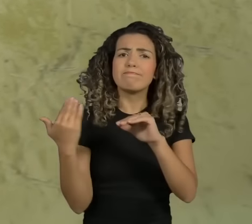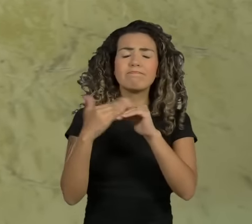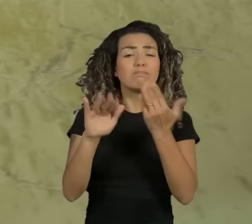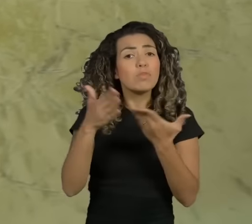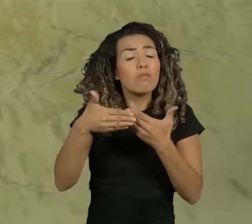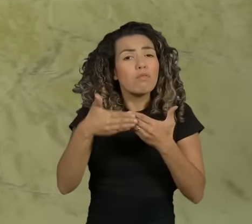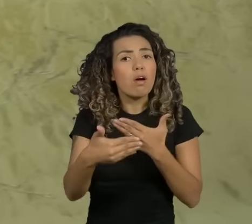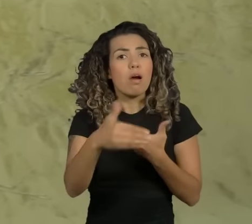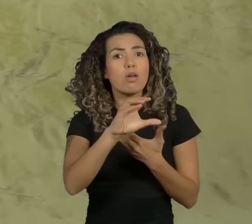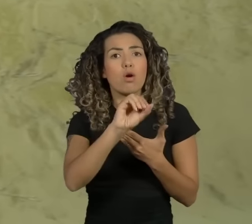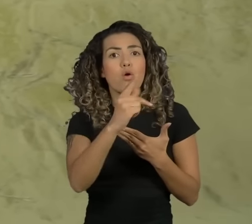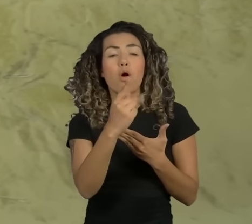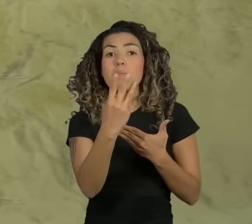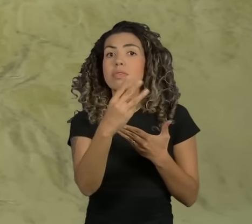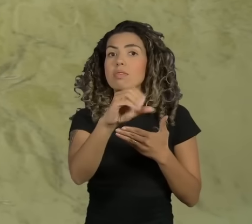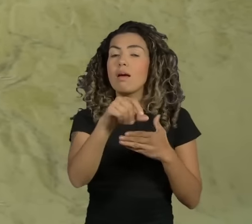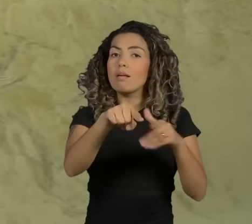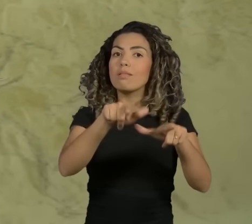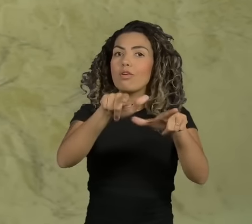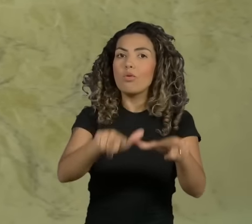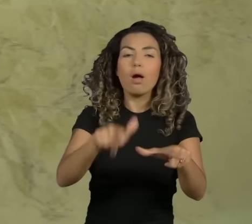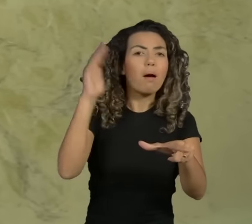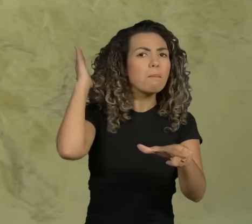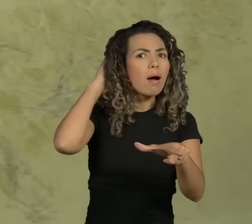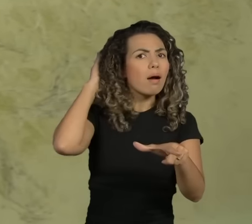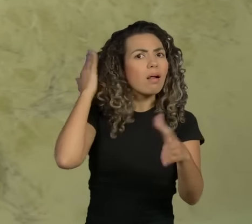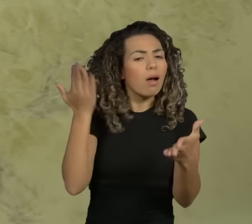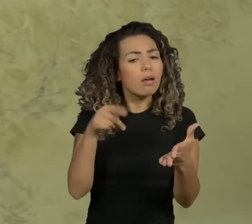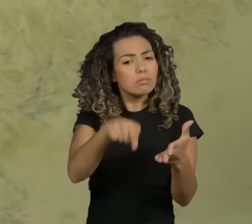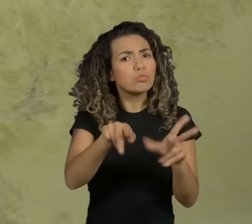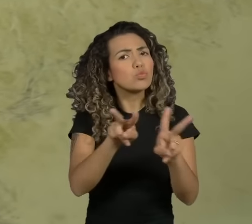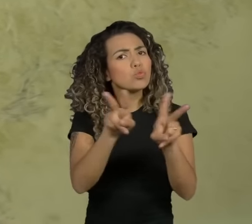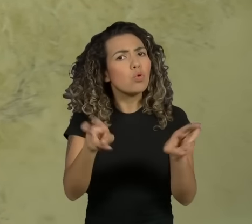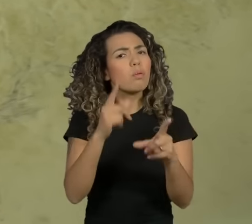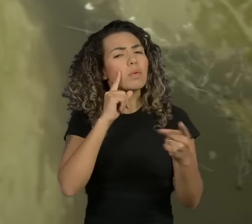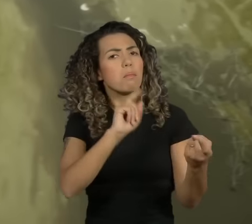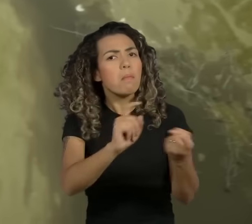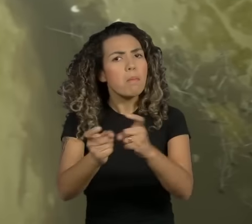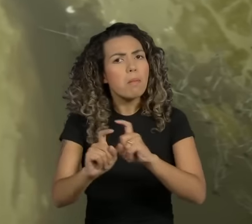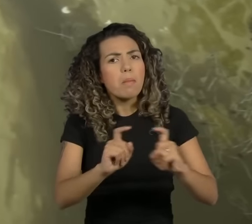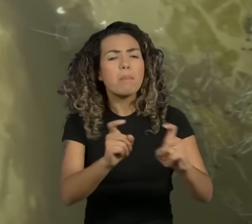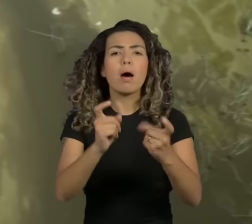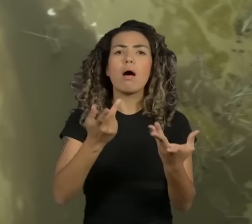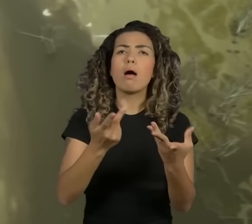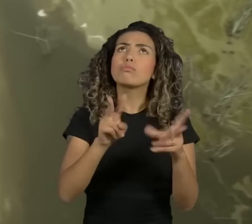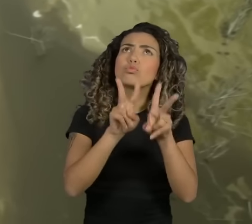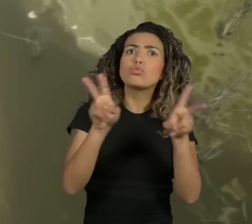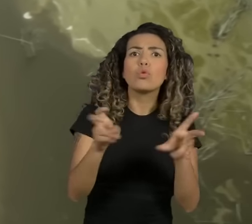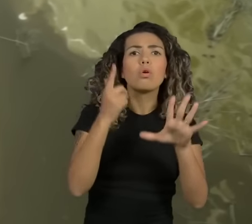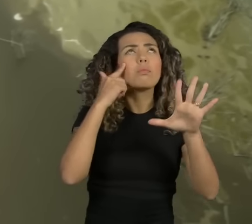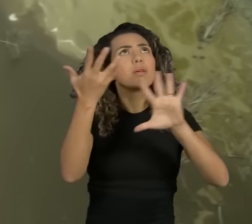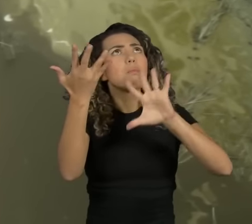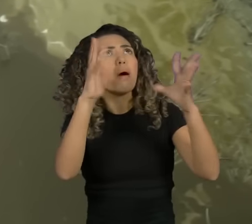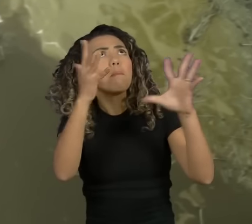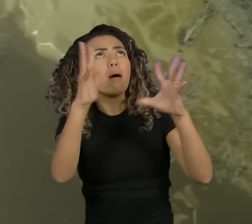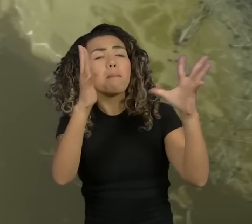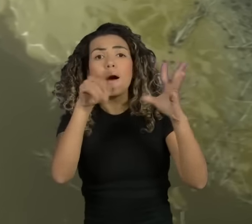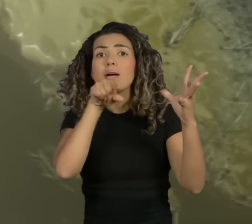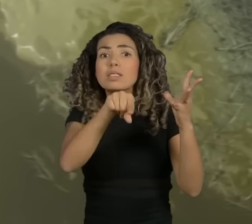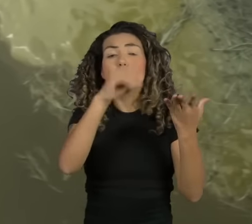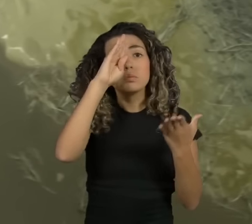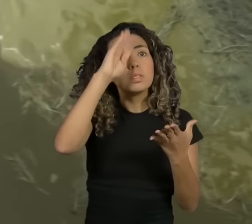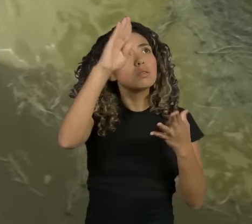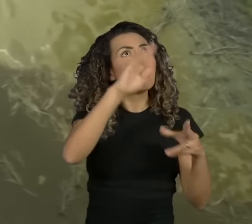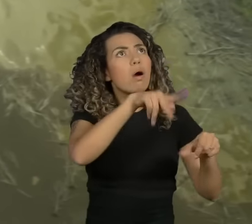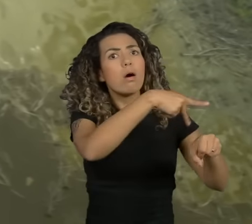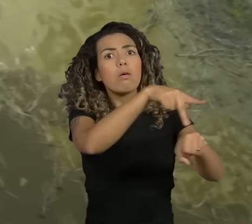será realizada em Belém do Pará. Um parecer anunciado justamente quando a principal discussão em todo o mundo